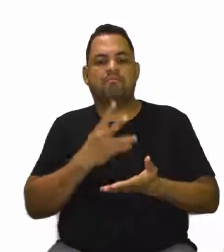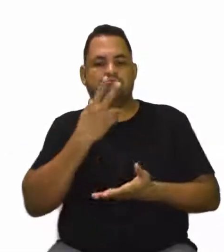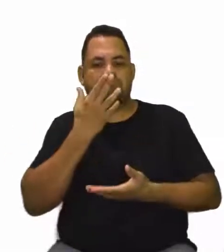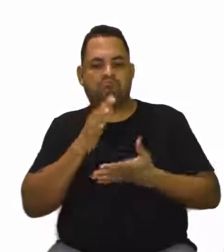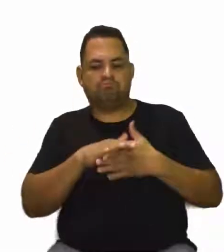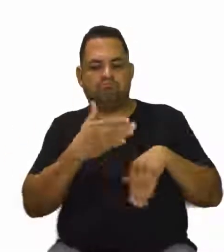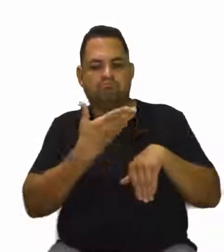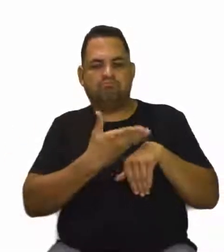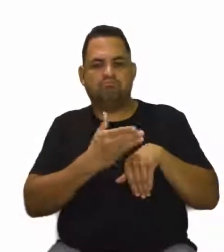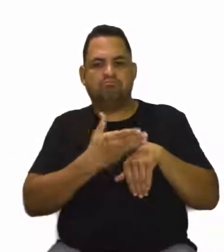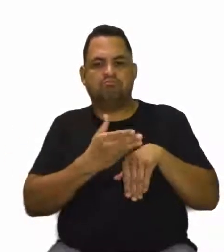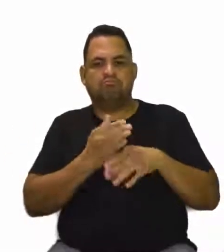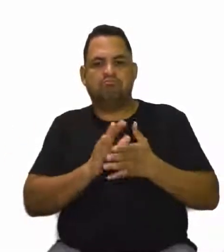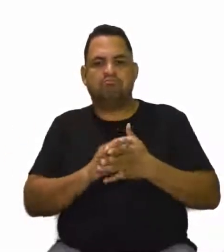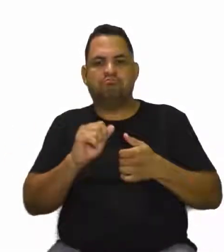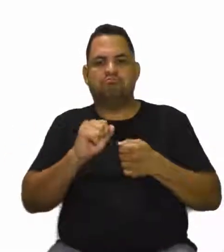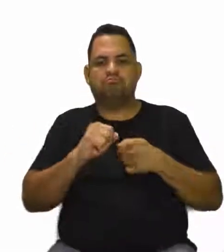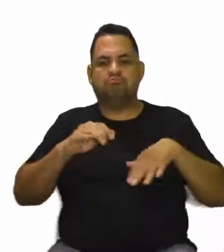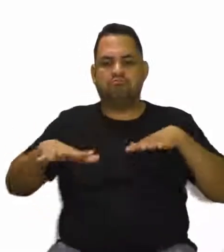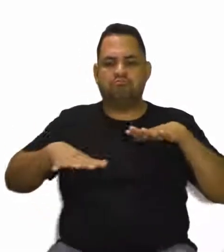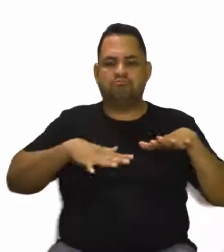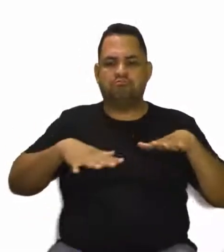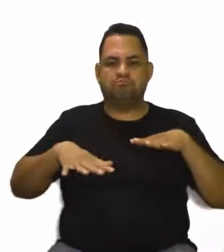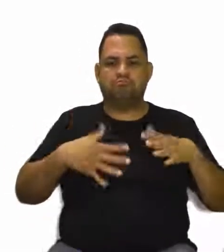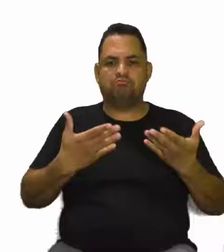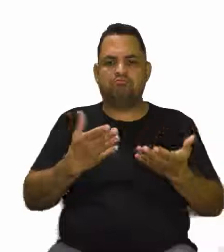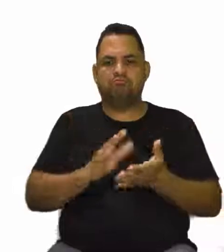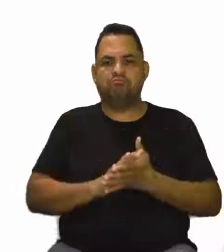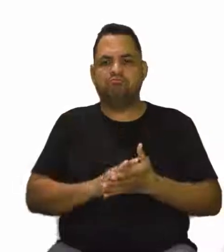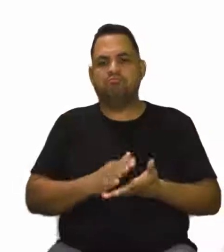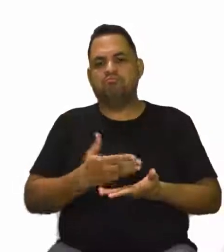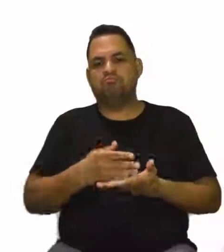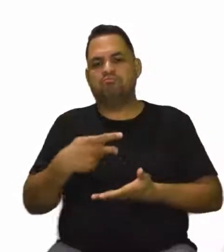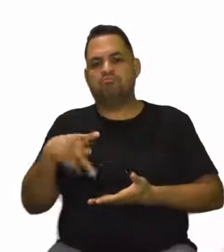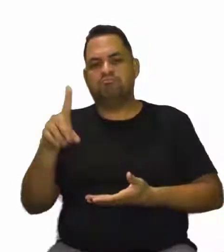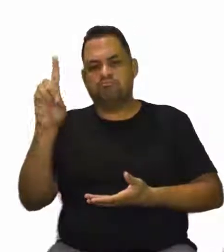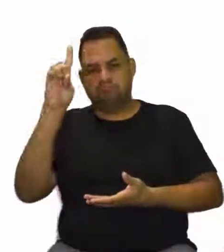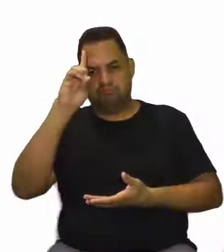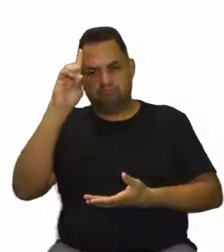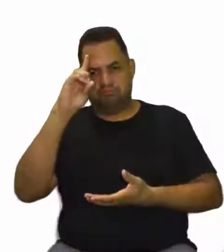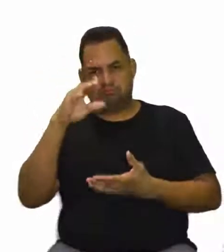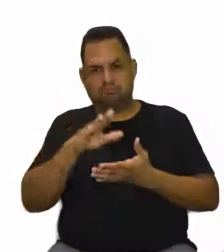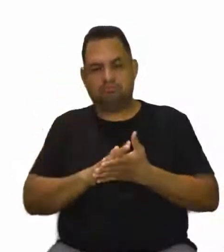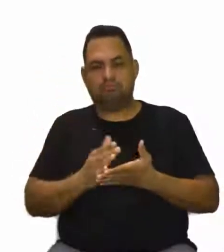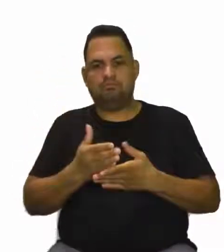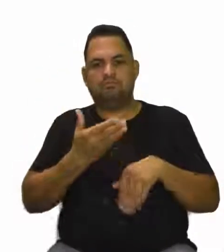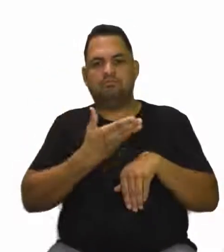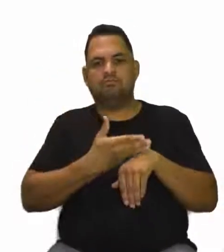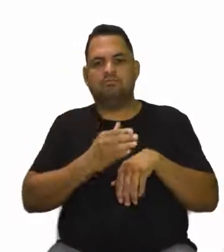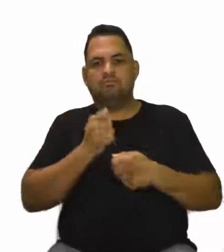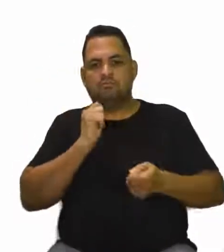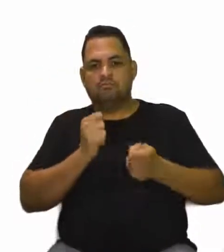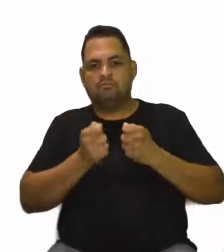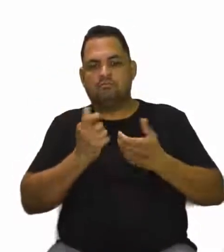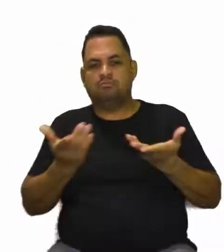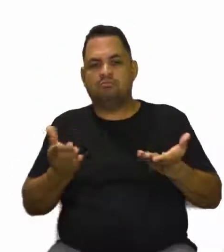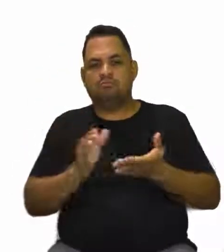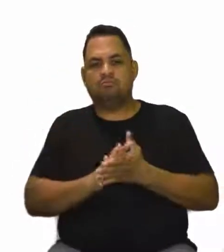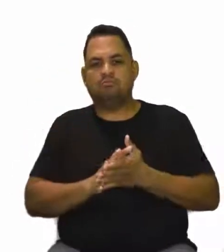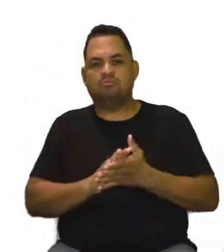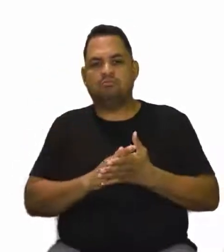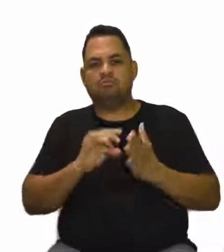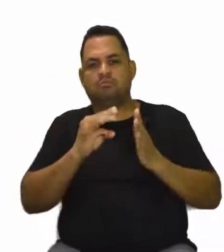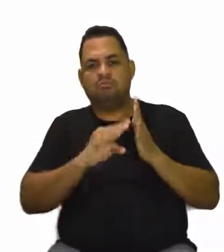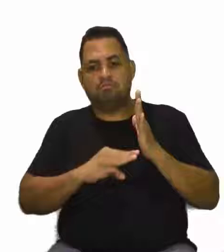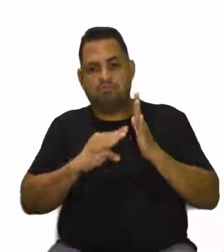exercícios que você faz, movimentos que você faz no seu cotidiano. O treinamento funcional,